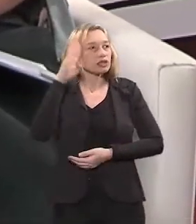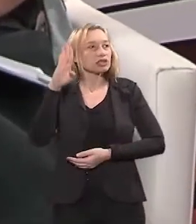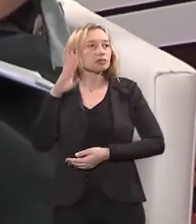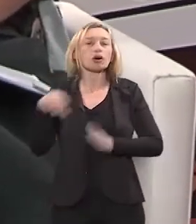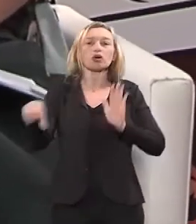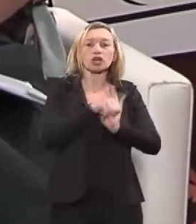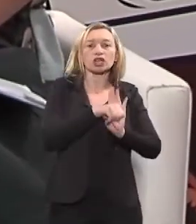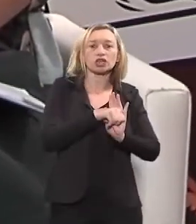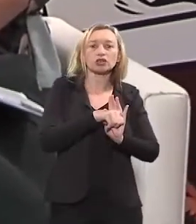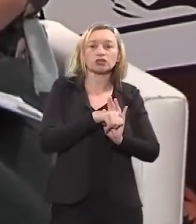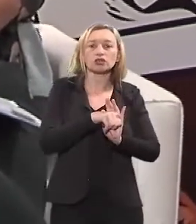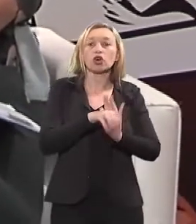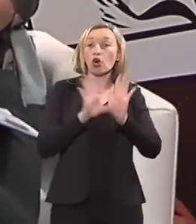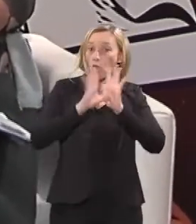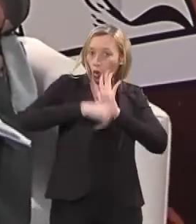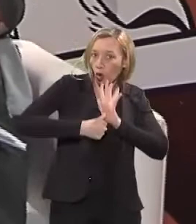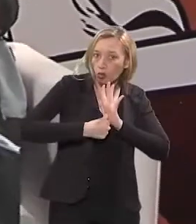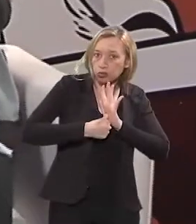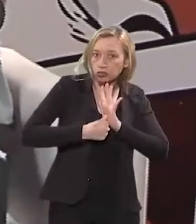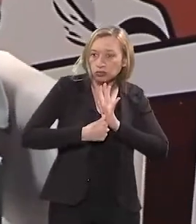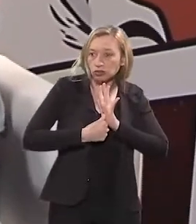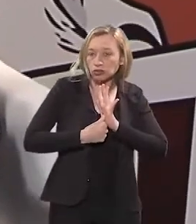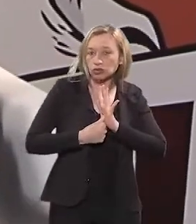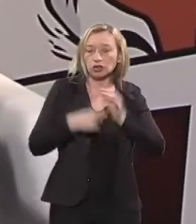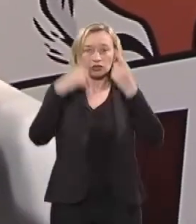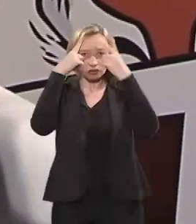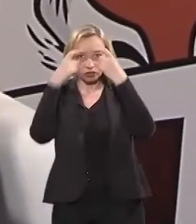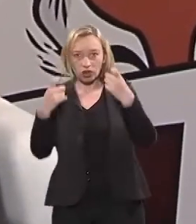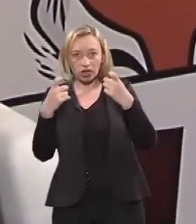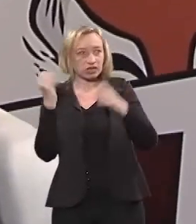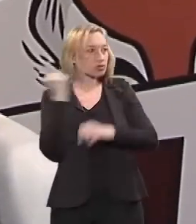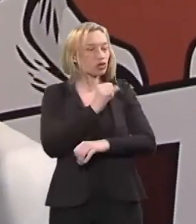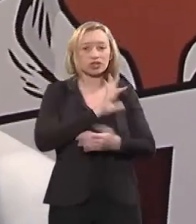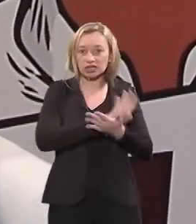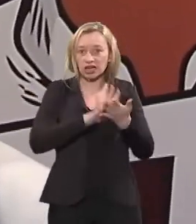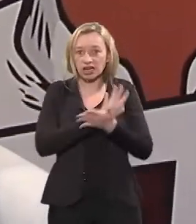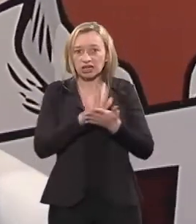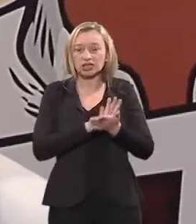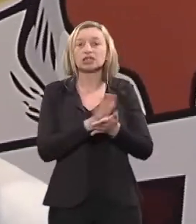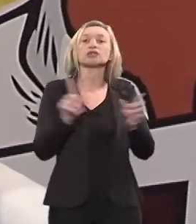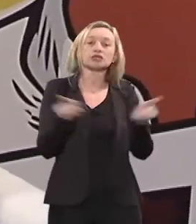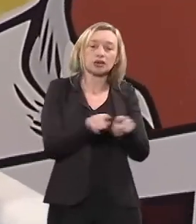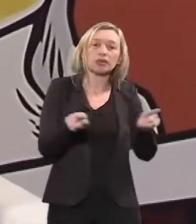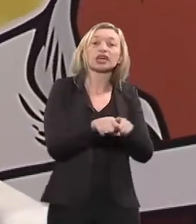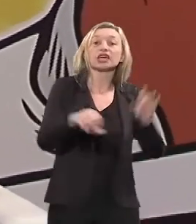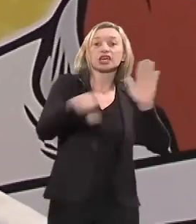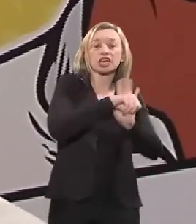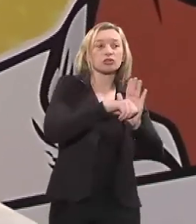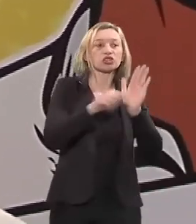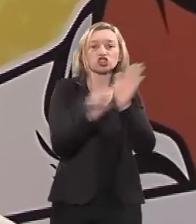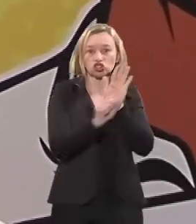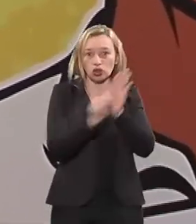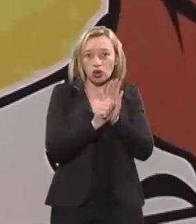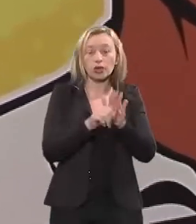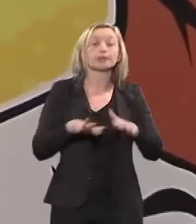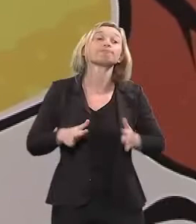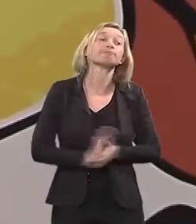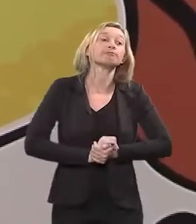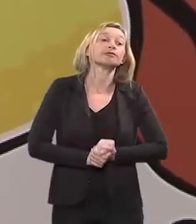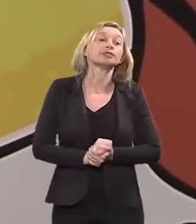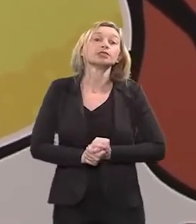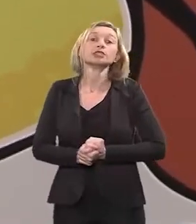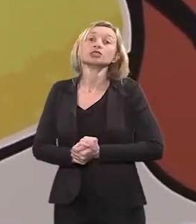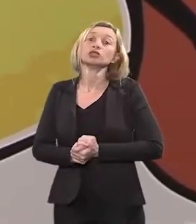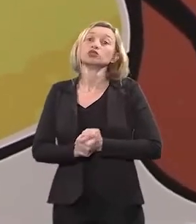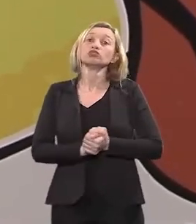os principais crimes são crimes de furto, quer dizer, sem violência, grave ameaça, e crimes da lei de drogas.